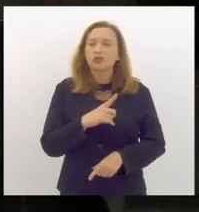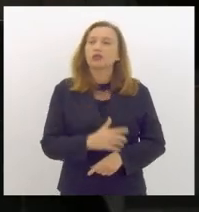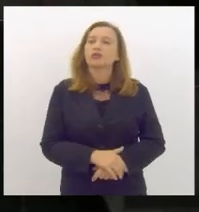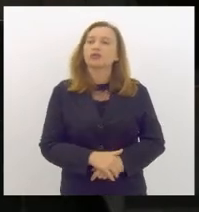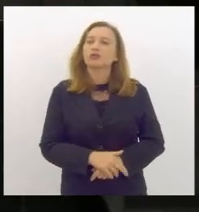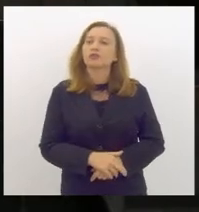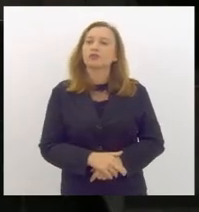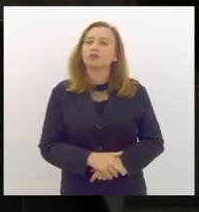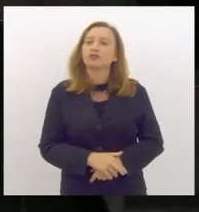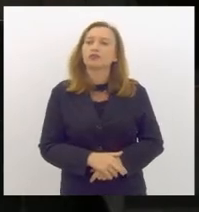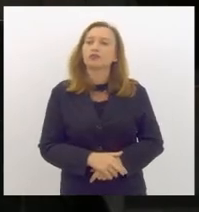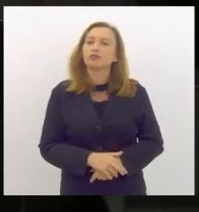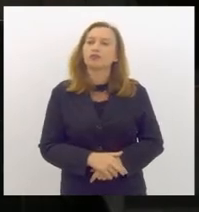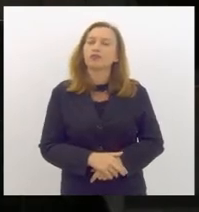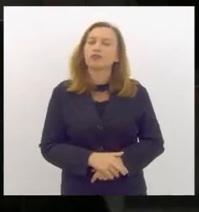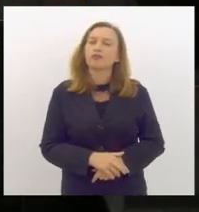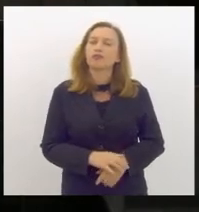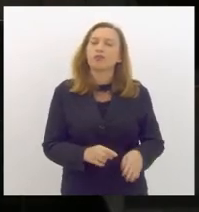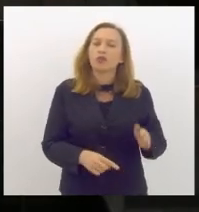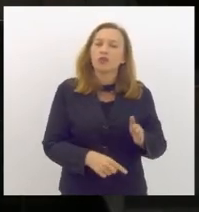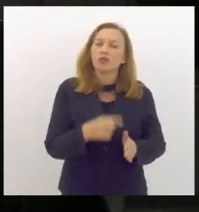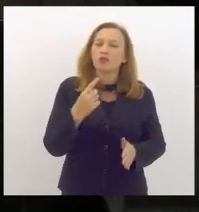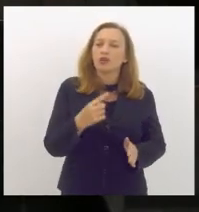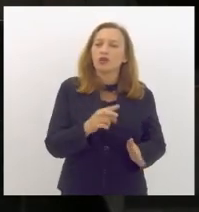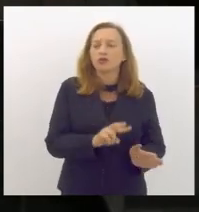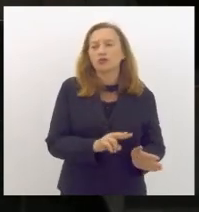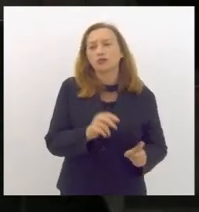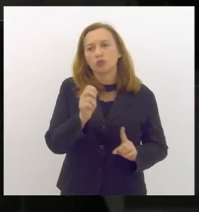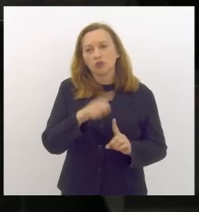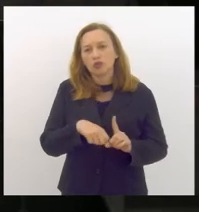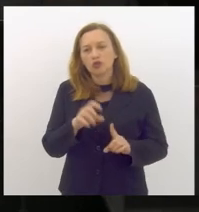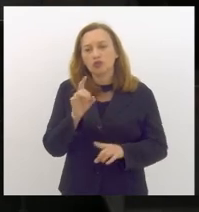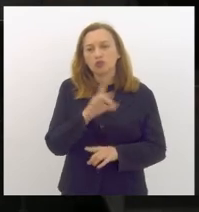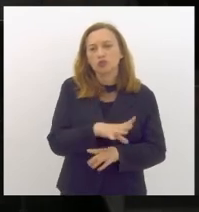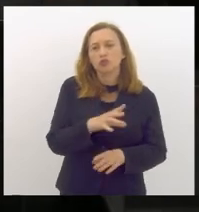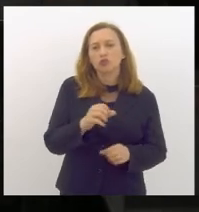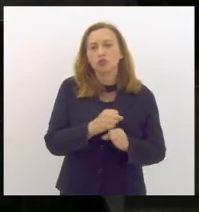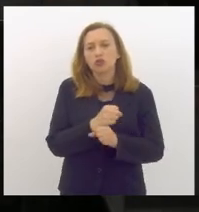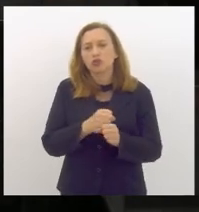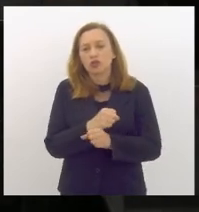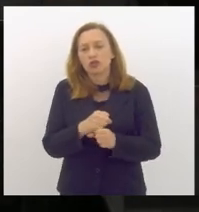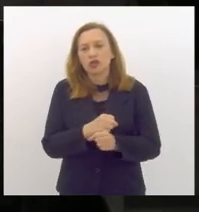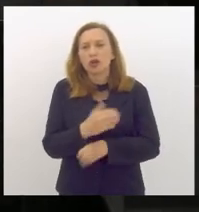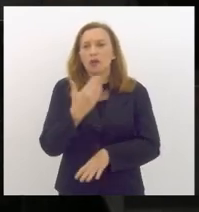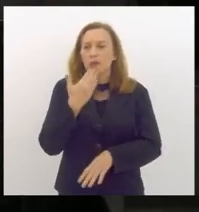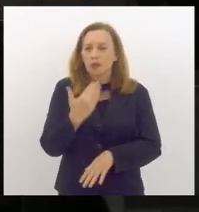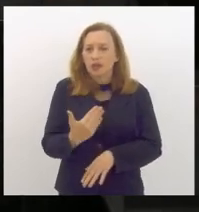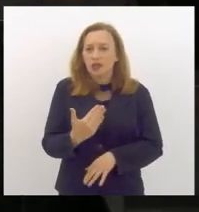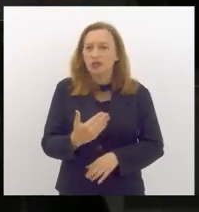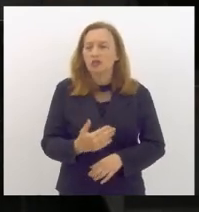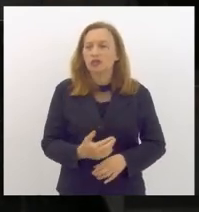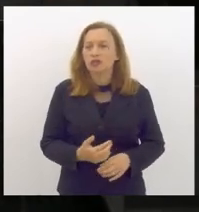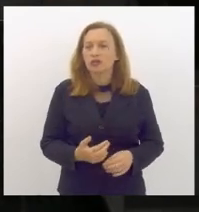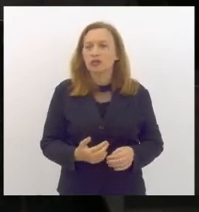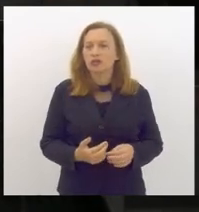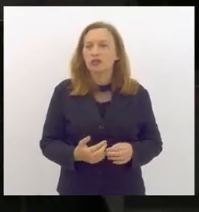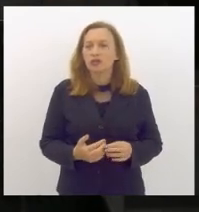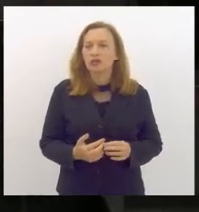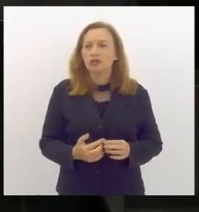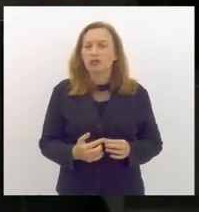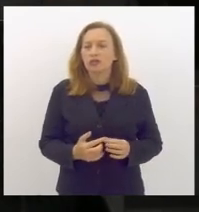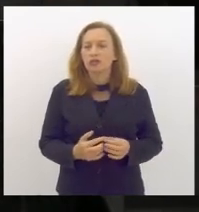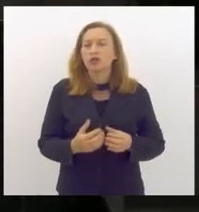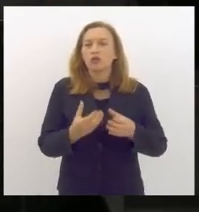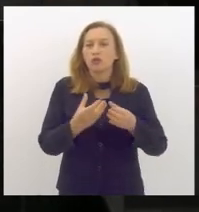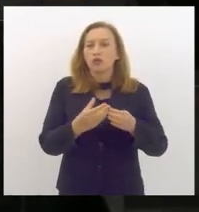praticamente uma vez por mês, ao longo dos últimos anos, solicitando que se abra